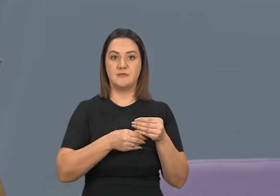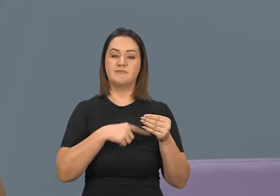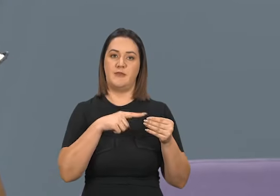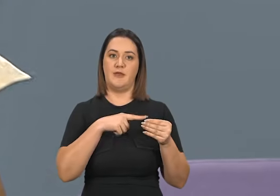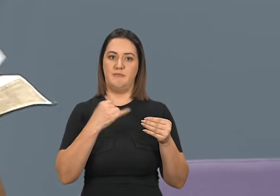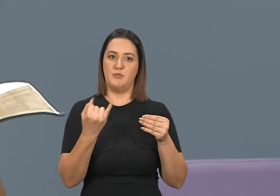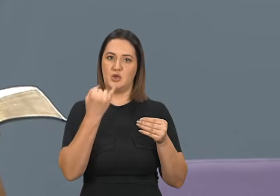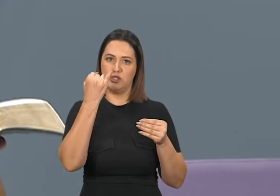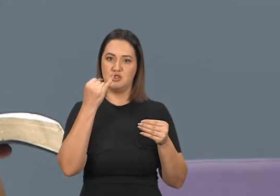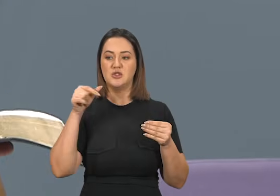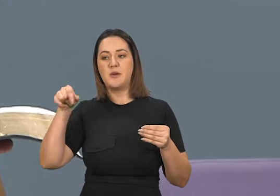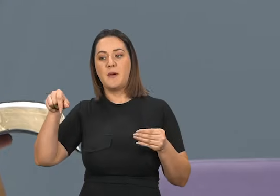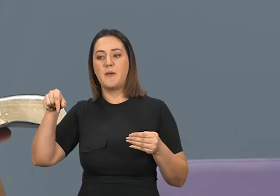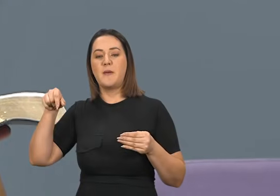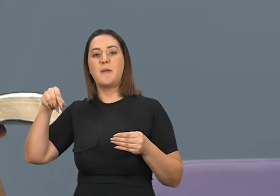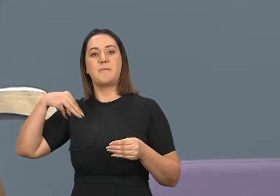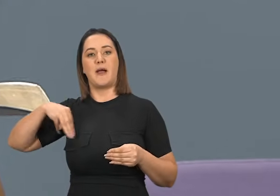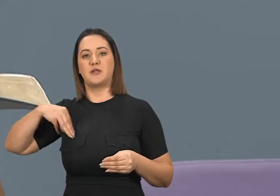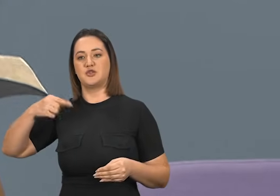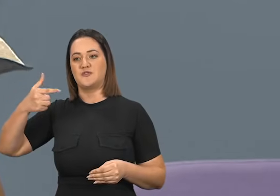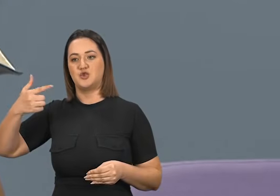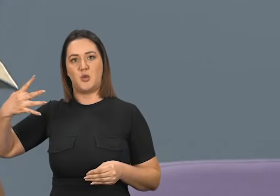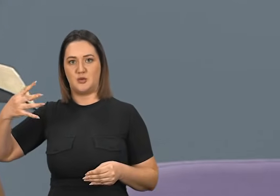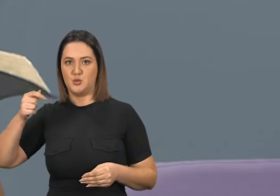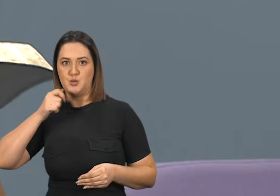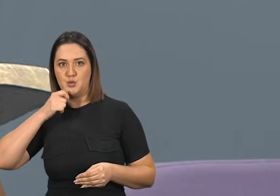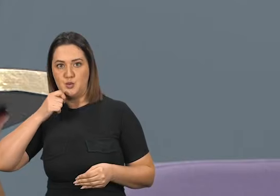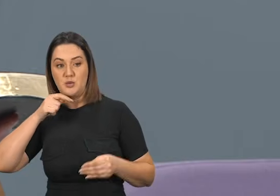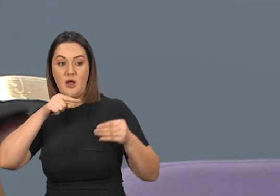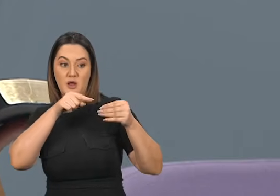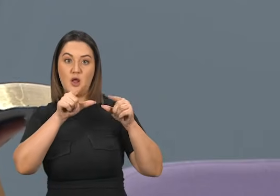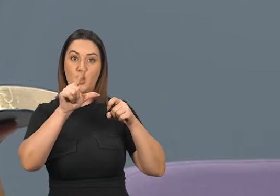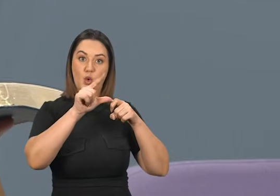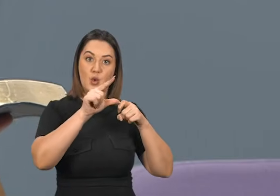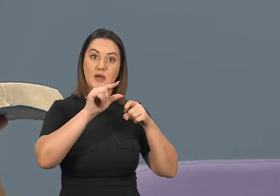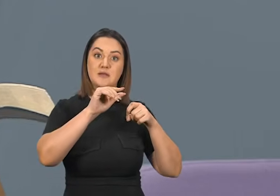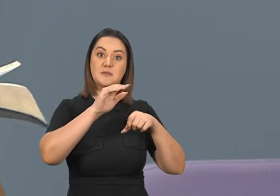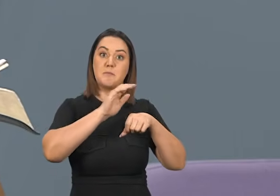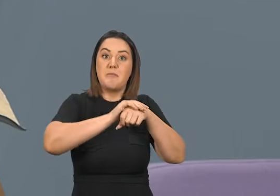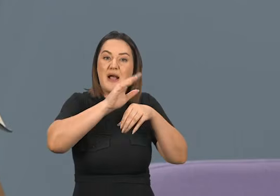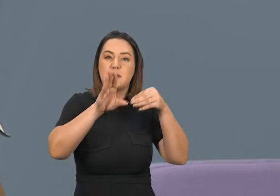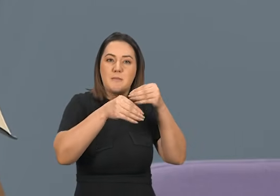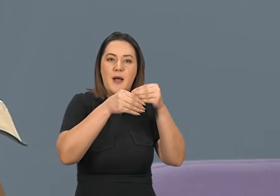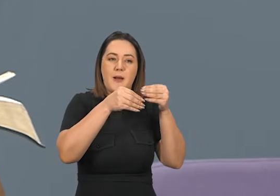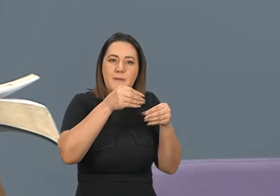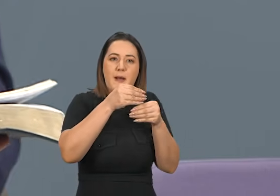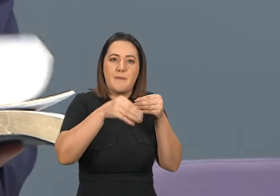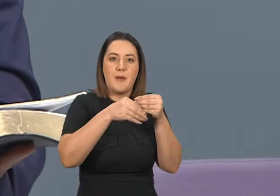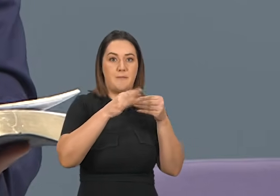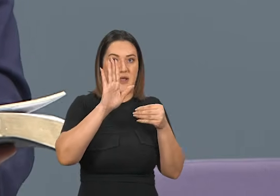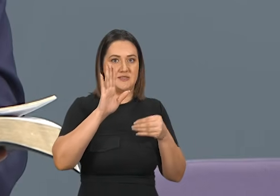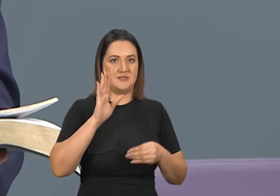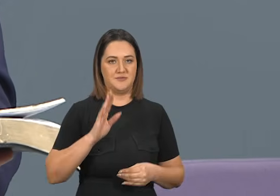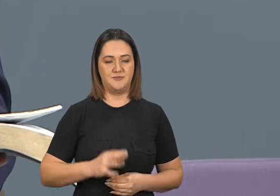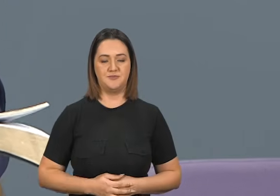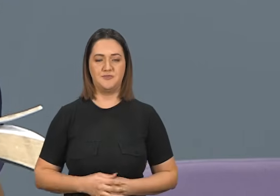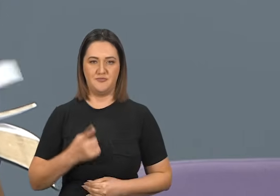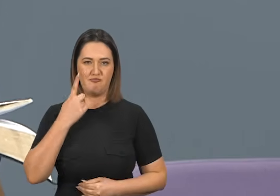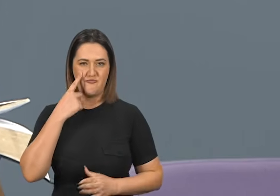novas, importantes, que não aparecem lá em Mateus 24. Vamos para Lucas, no capítulo